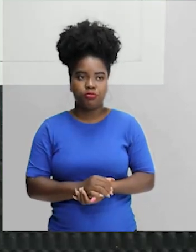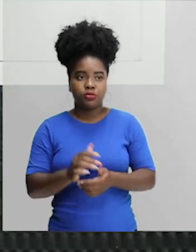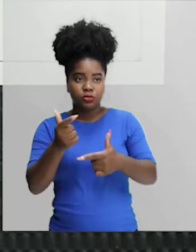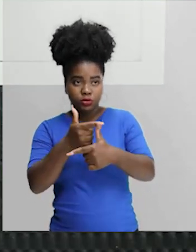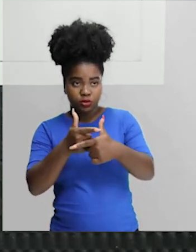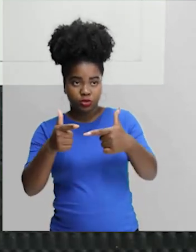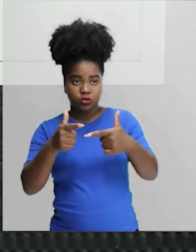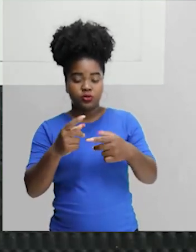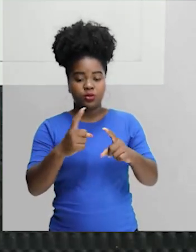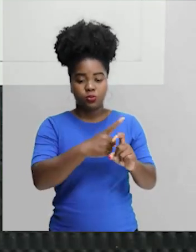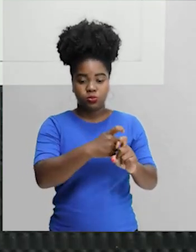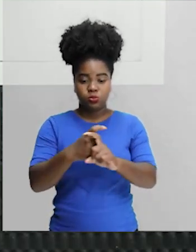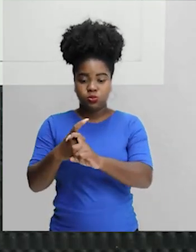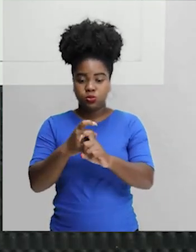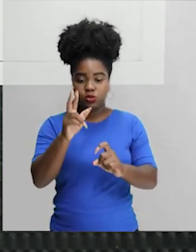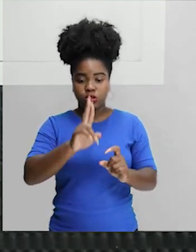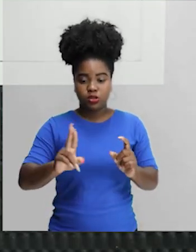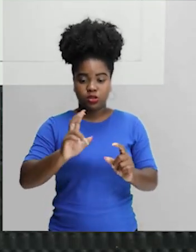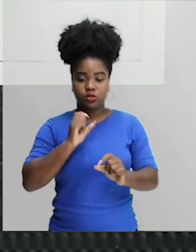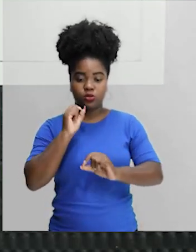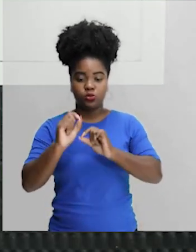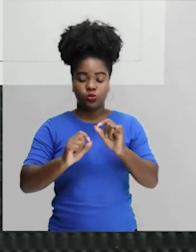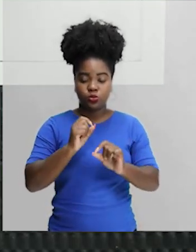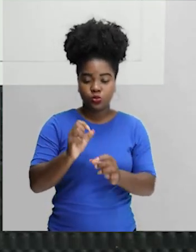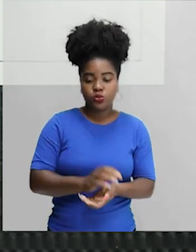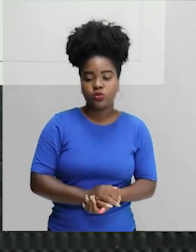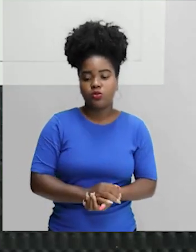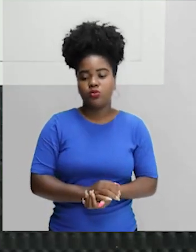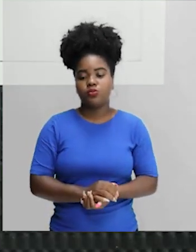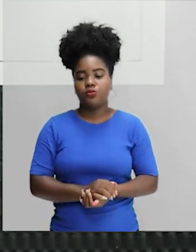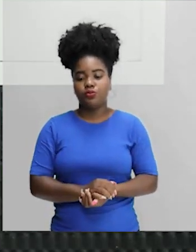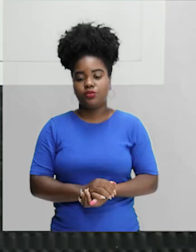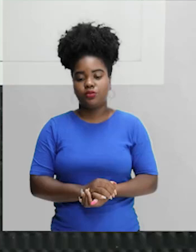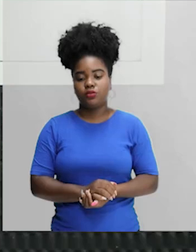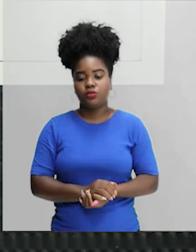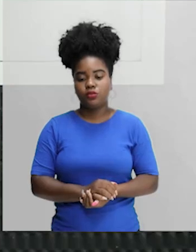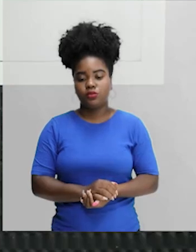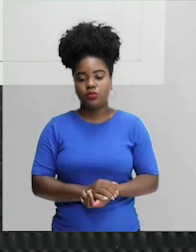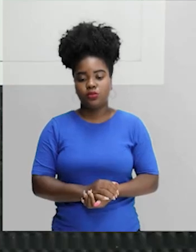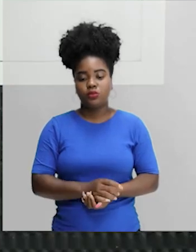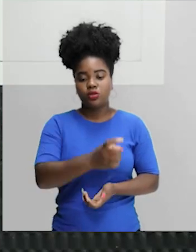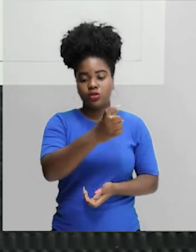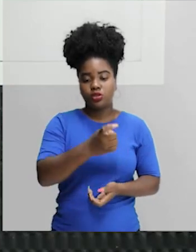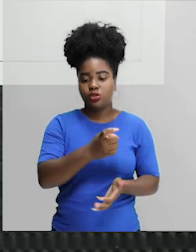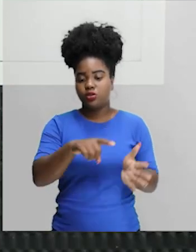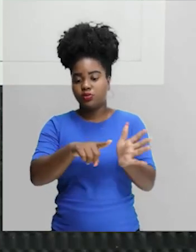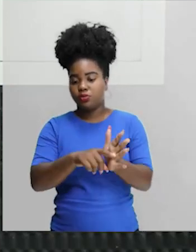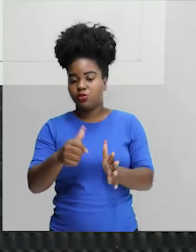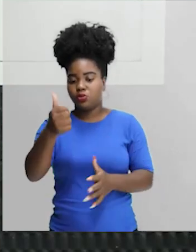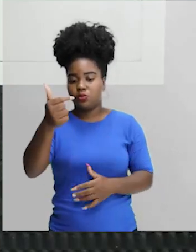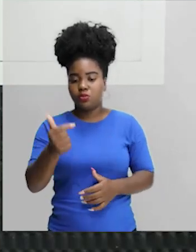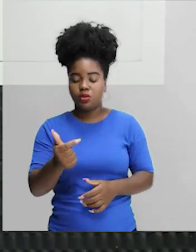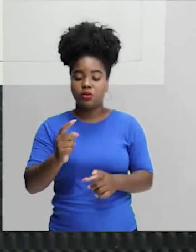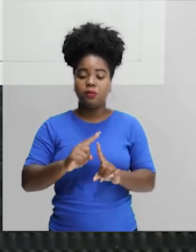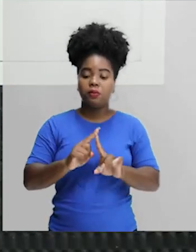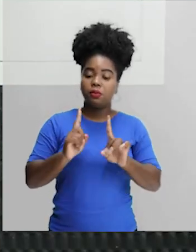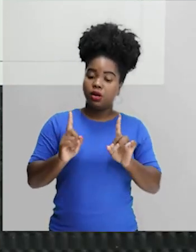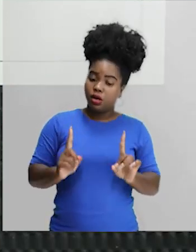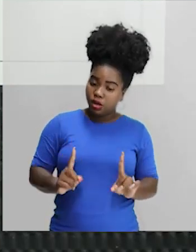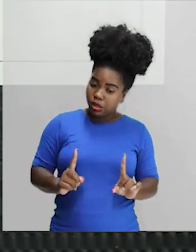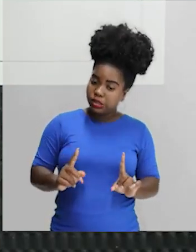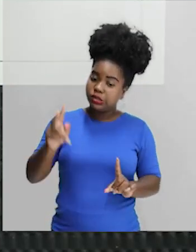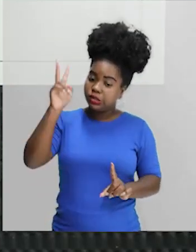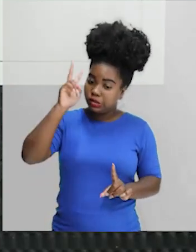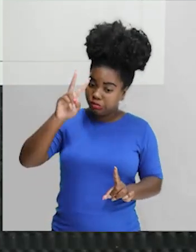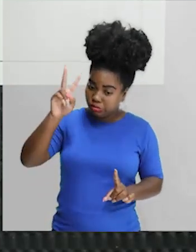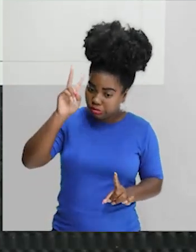desse polinômio usando, como se nós estivéssemos dividindo por x menos 1 meio. Só que você tem que